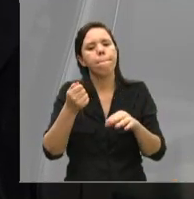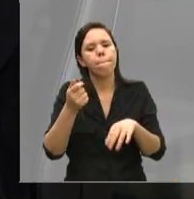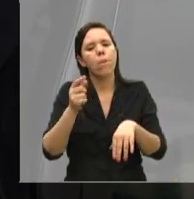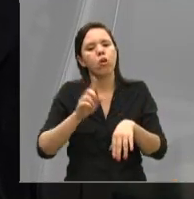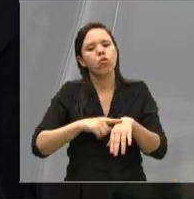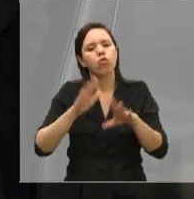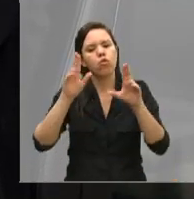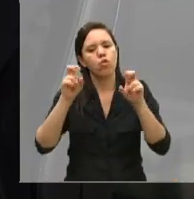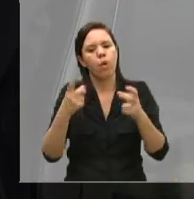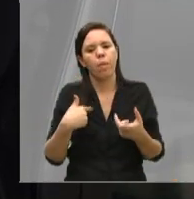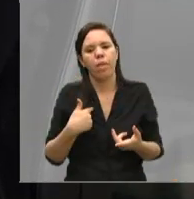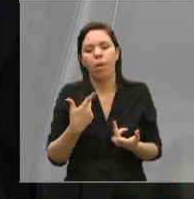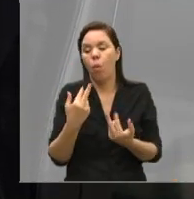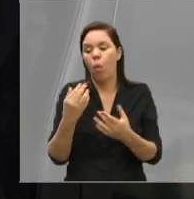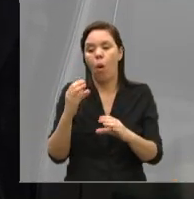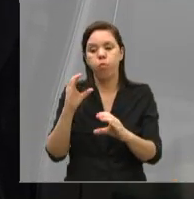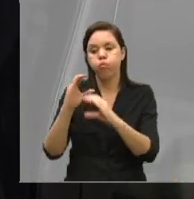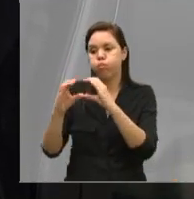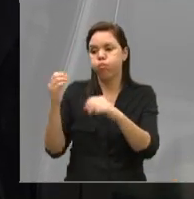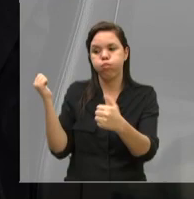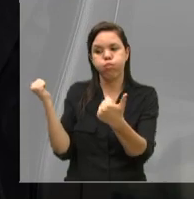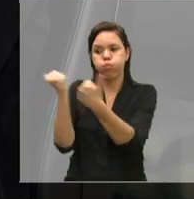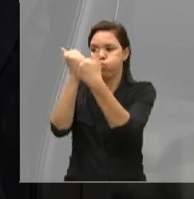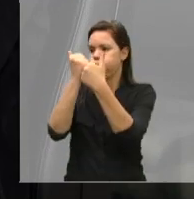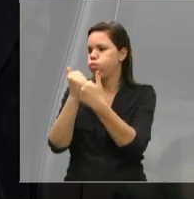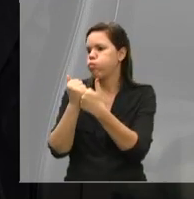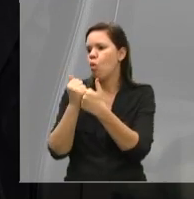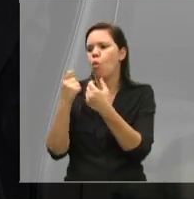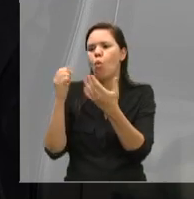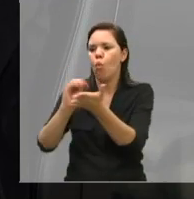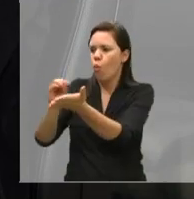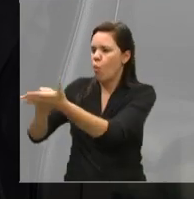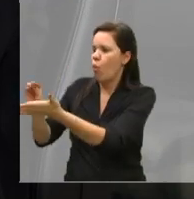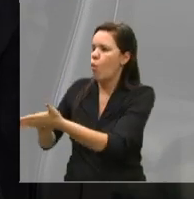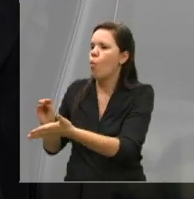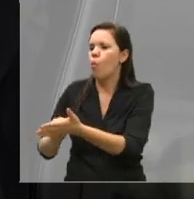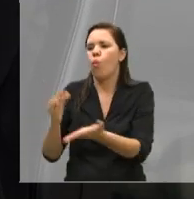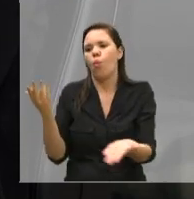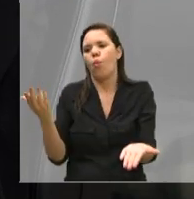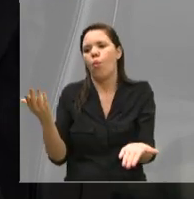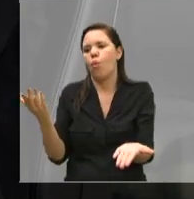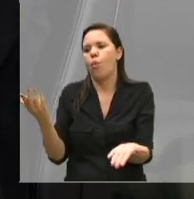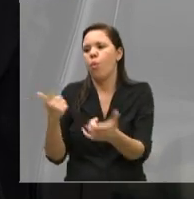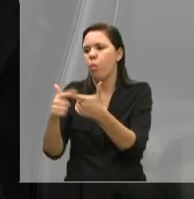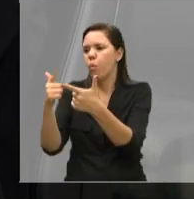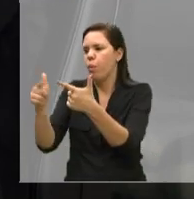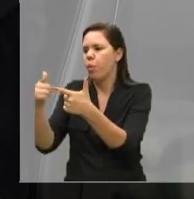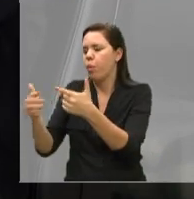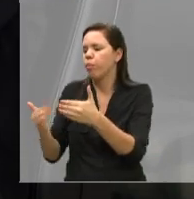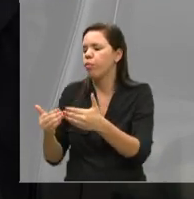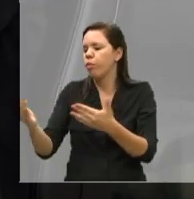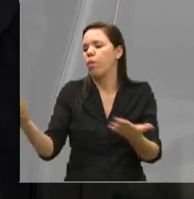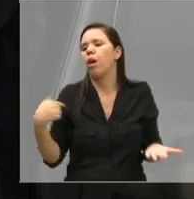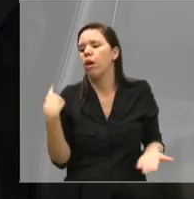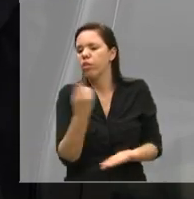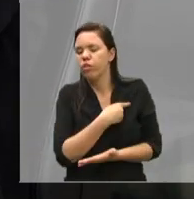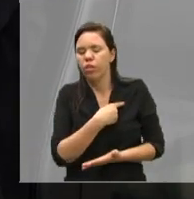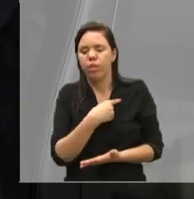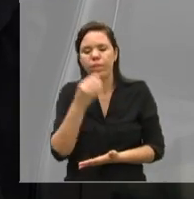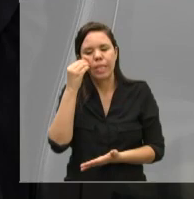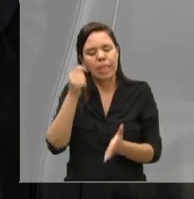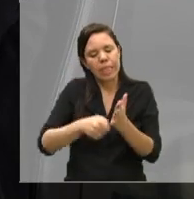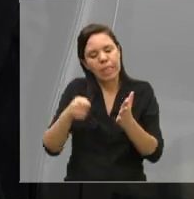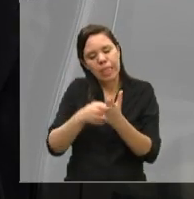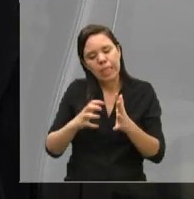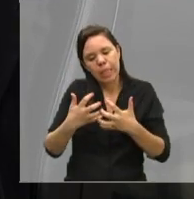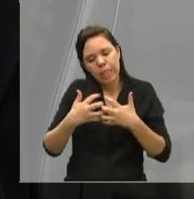a gente precisa ser um megafone das demandas e pensar como que, a partir desses problemas, a gente cria soluções